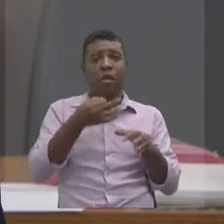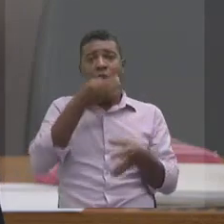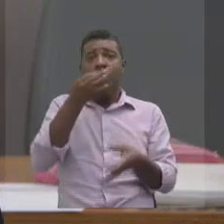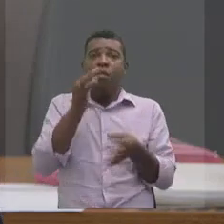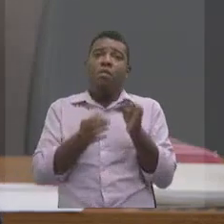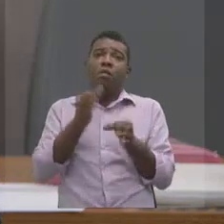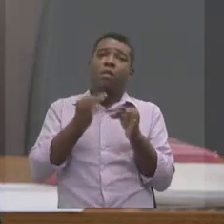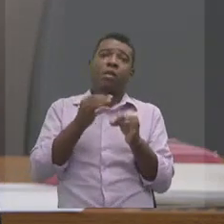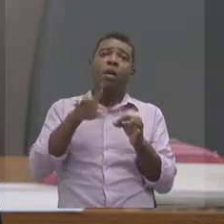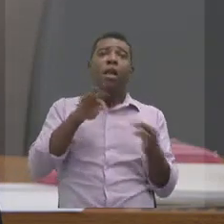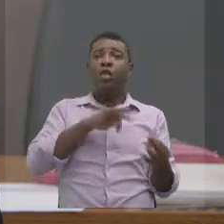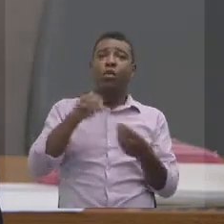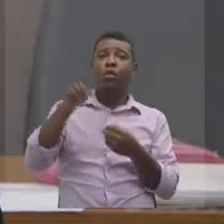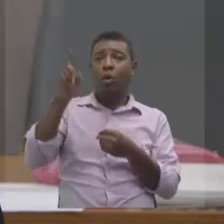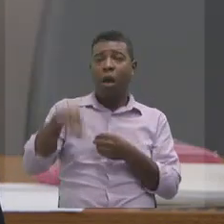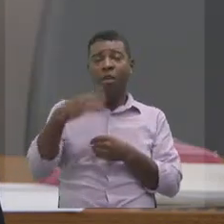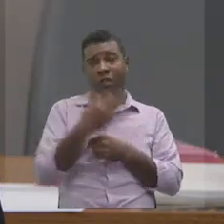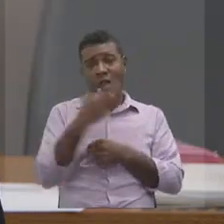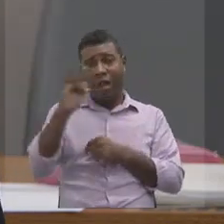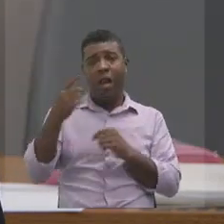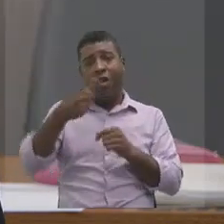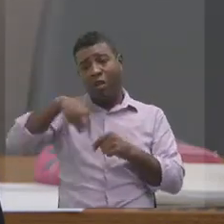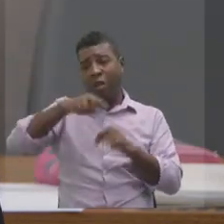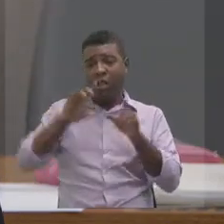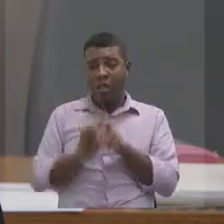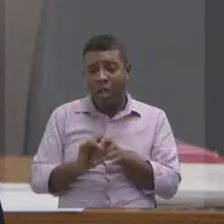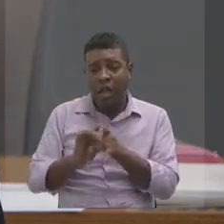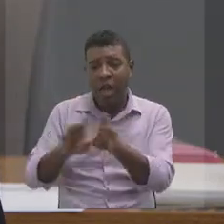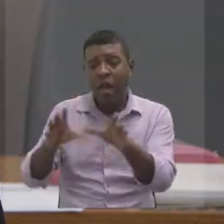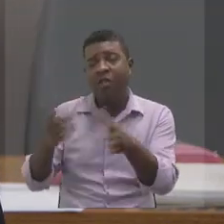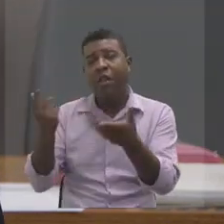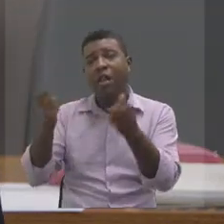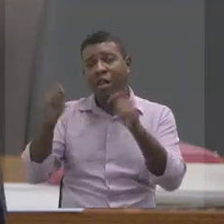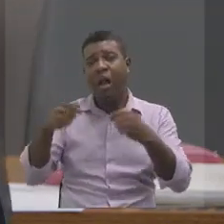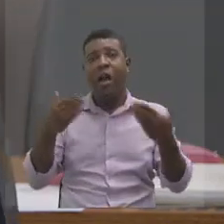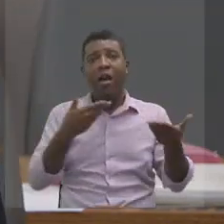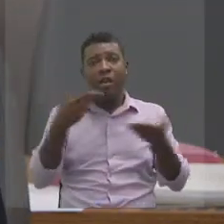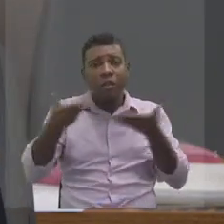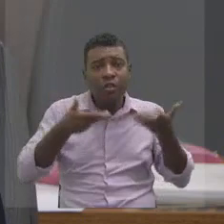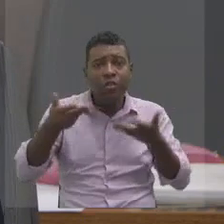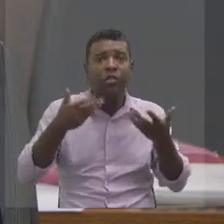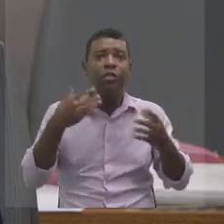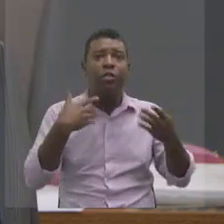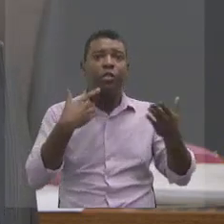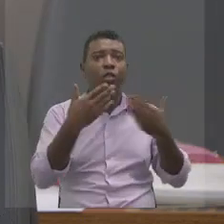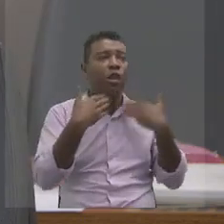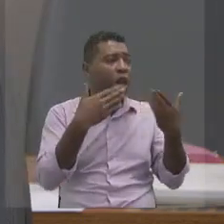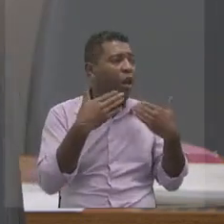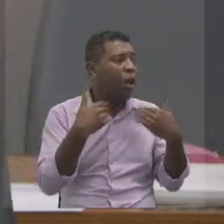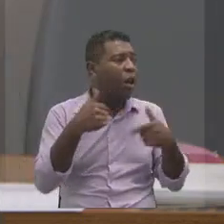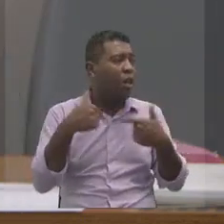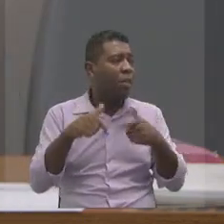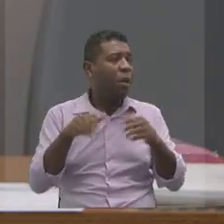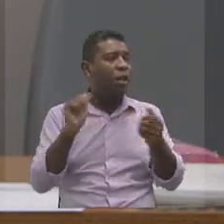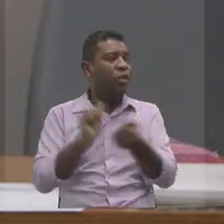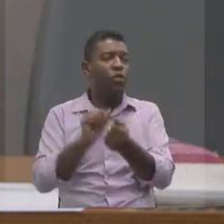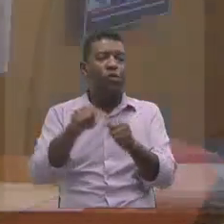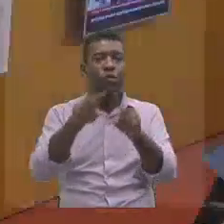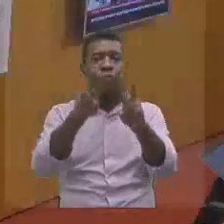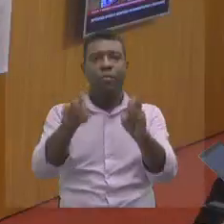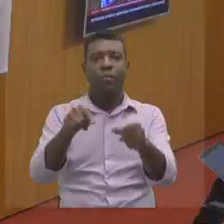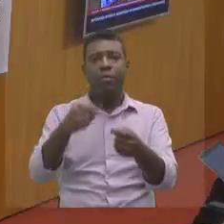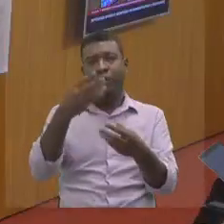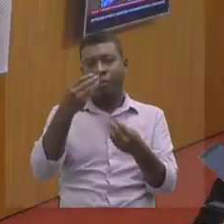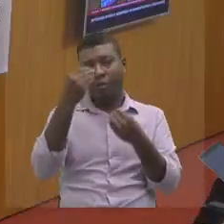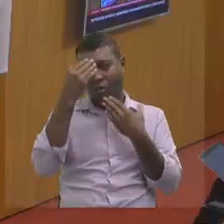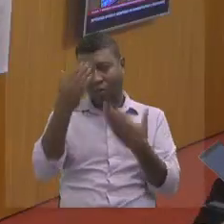todo o modo a gente segue a disposição e podemos sempre na linha do Diálogo construtivo poder trabalhar junto essa pauta obrigado